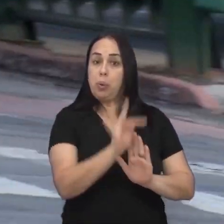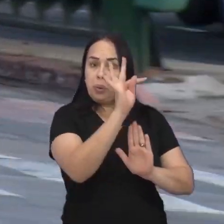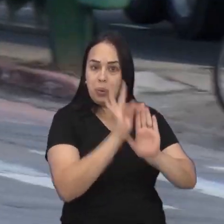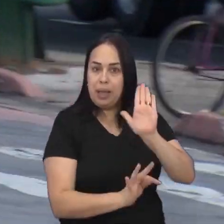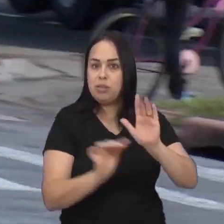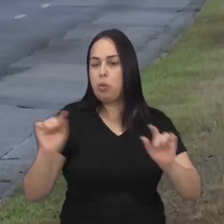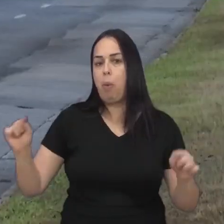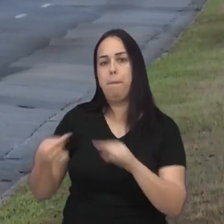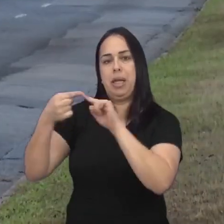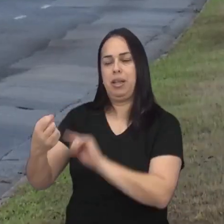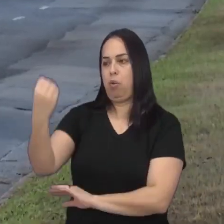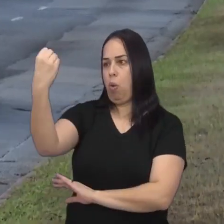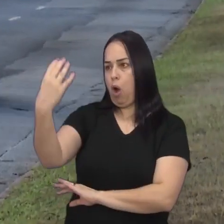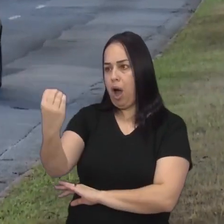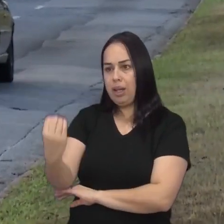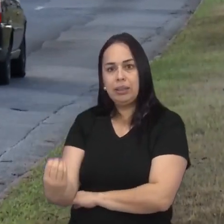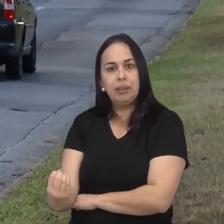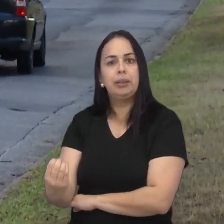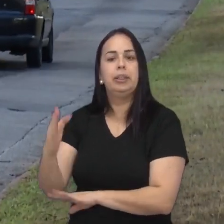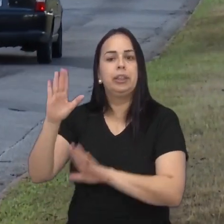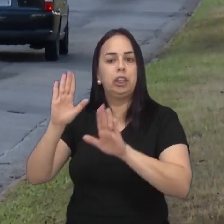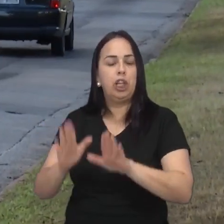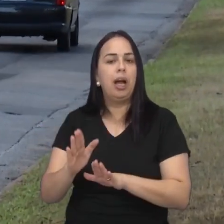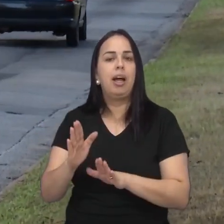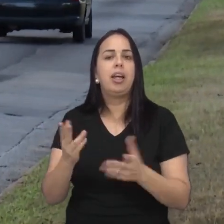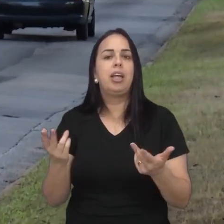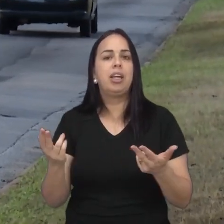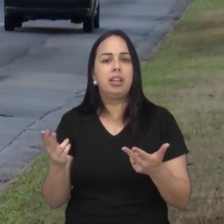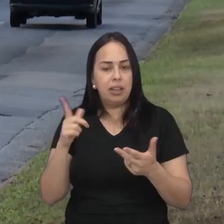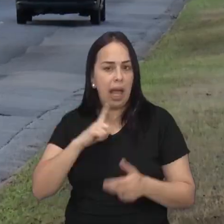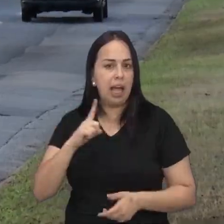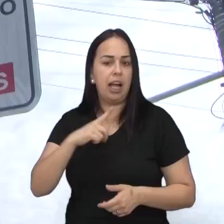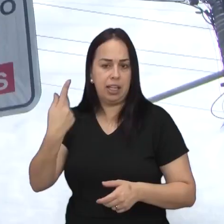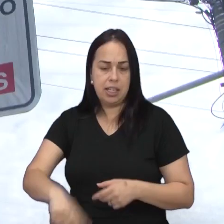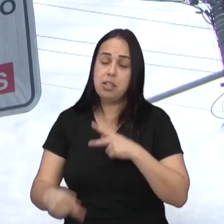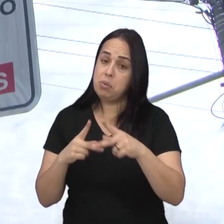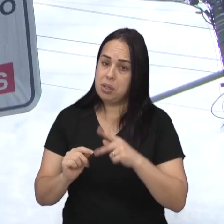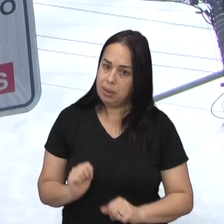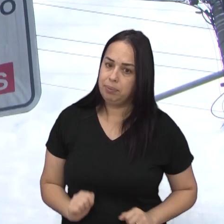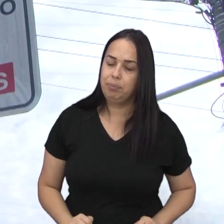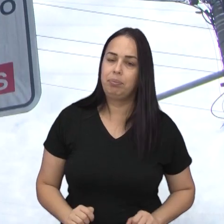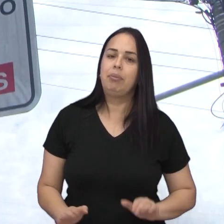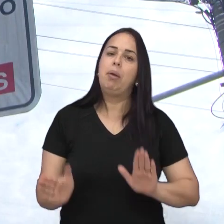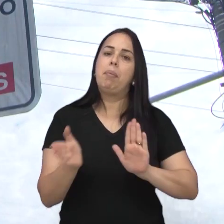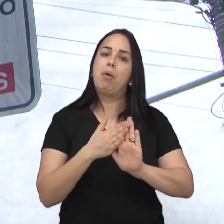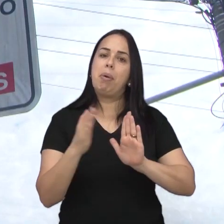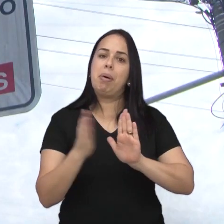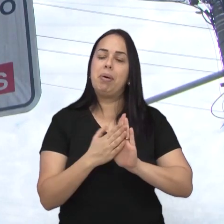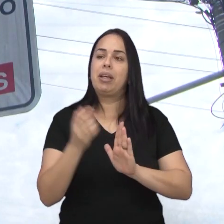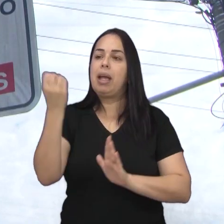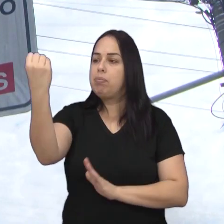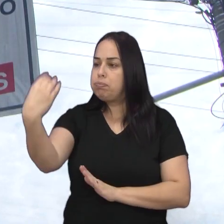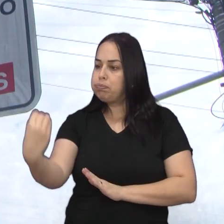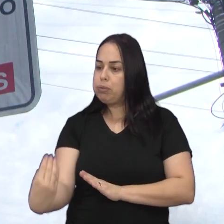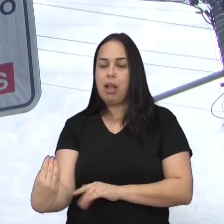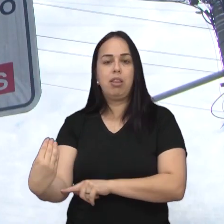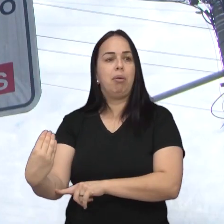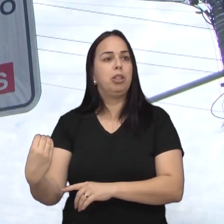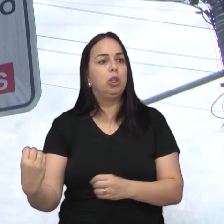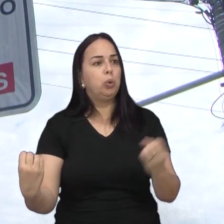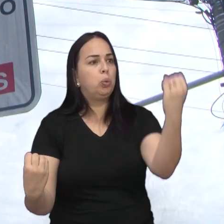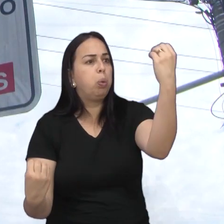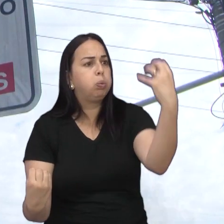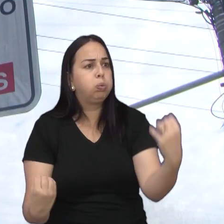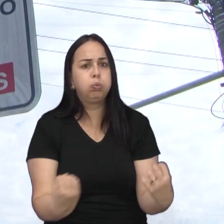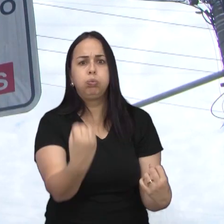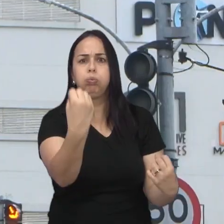com a instalação de semáforos inteligentes que já acontece na cidade. A aprovação do projeto permite a ampliação do sistema